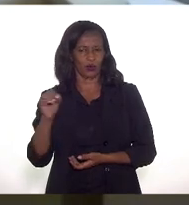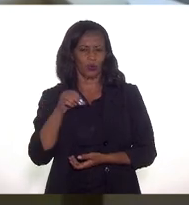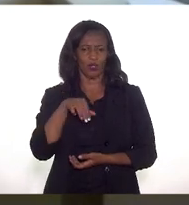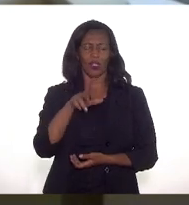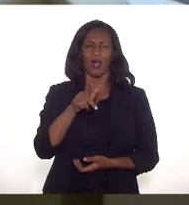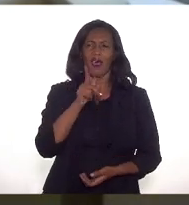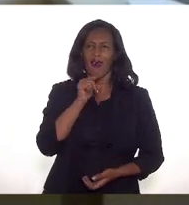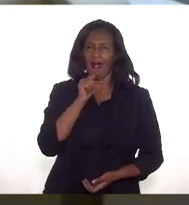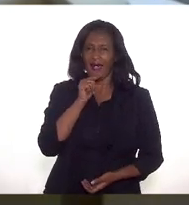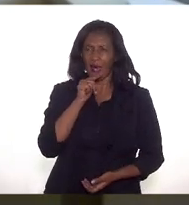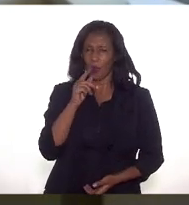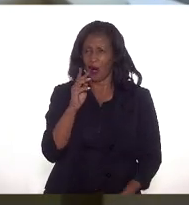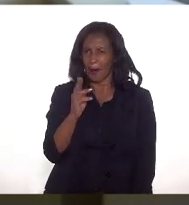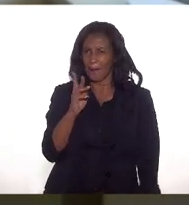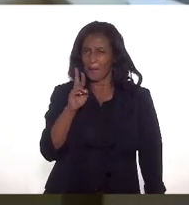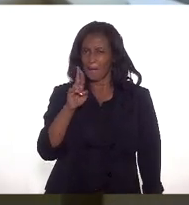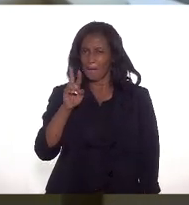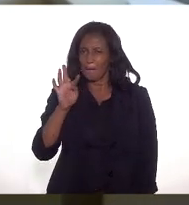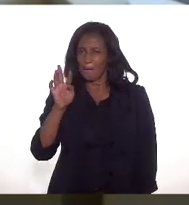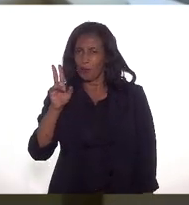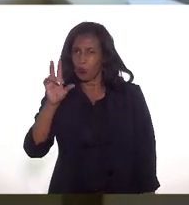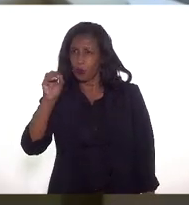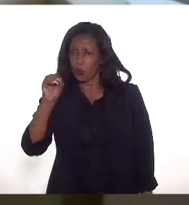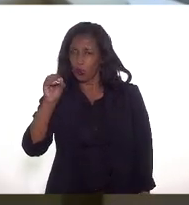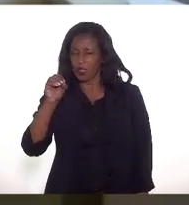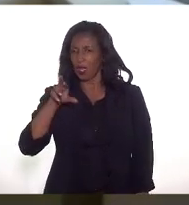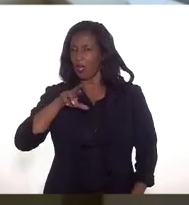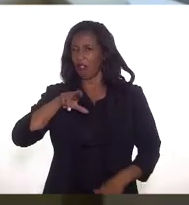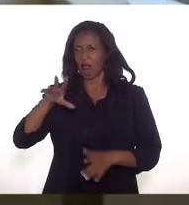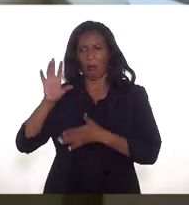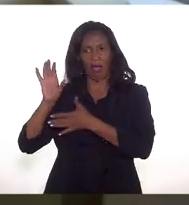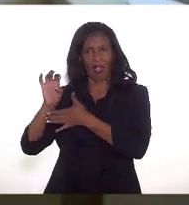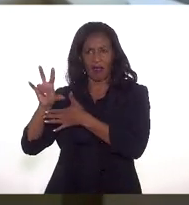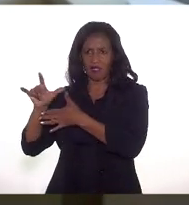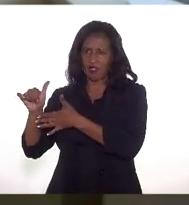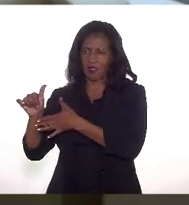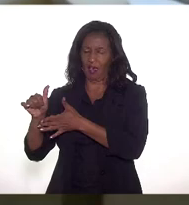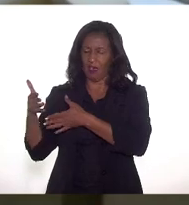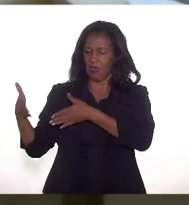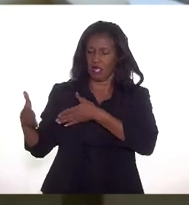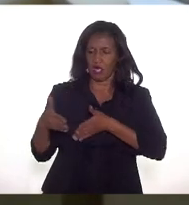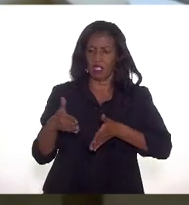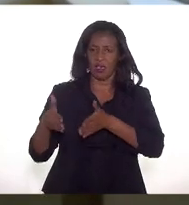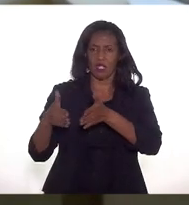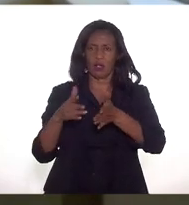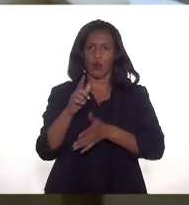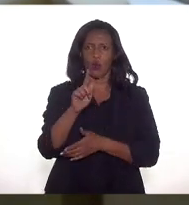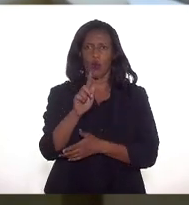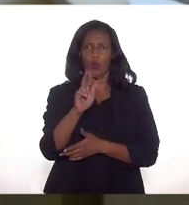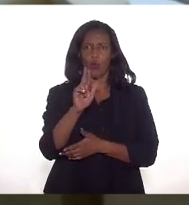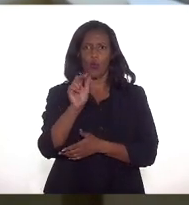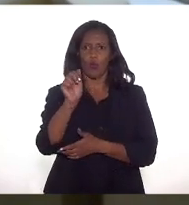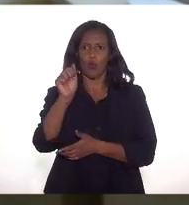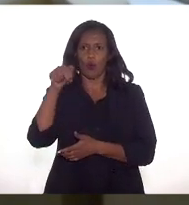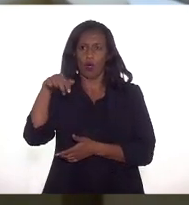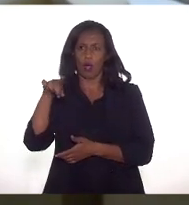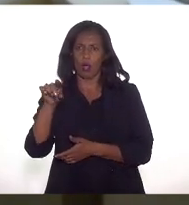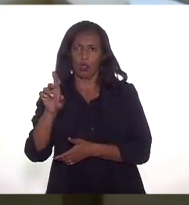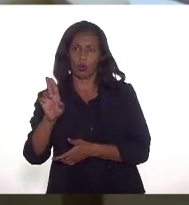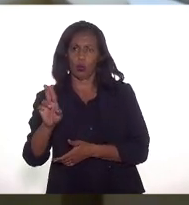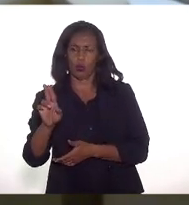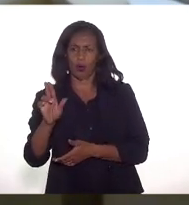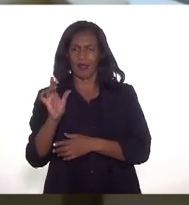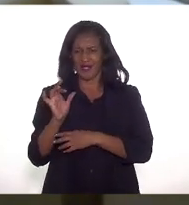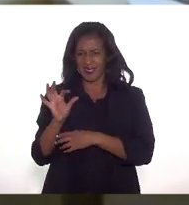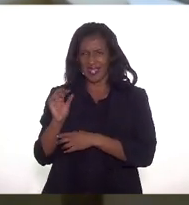água bruta é o Rio Paraíba do Sul, no sistema Guandu. A SEDAI vai fornecer água tratada. E